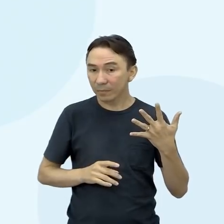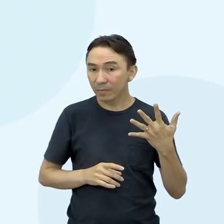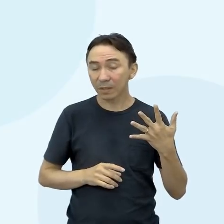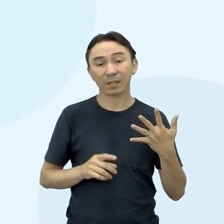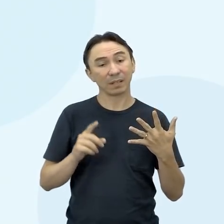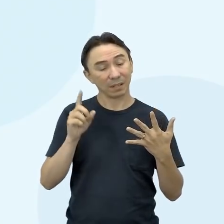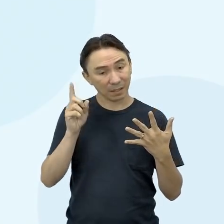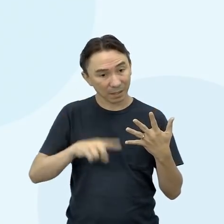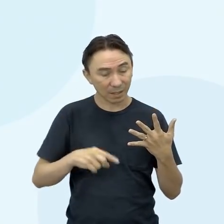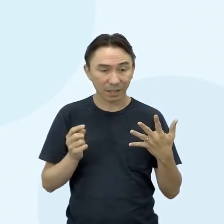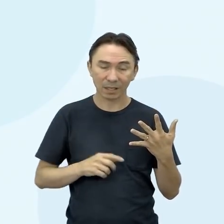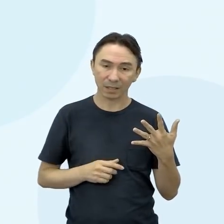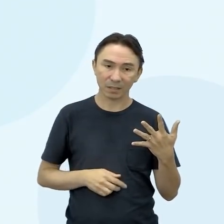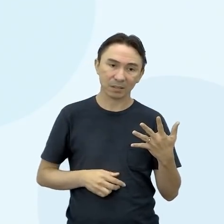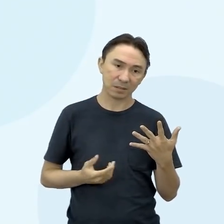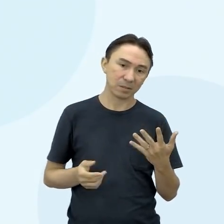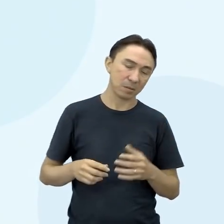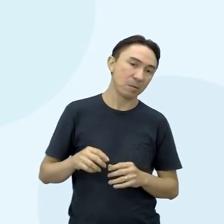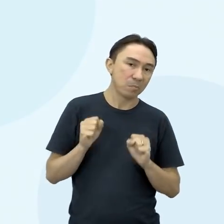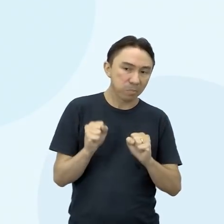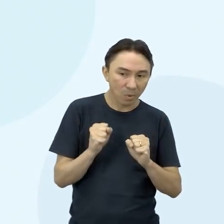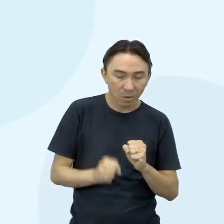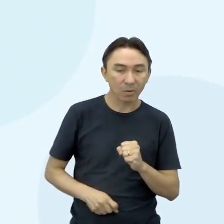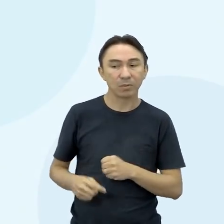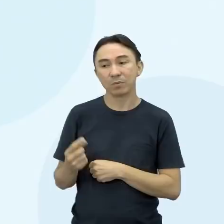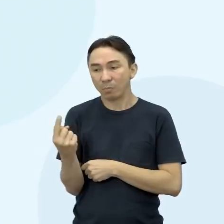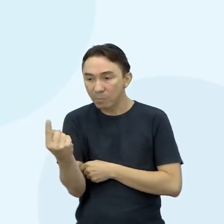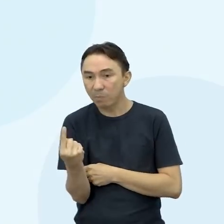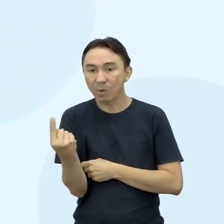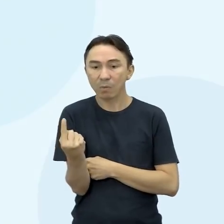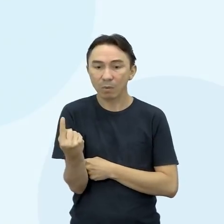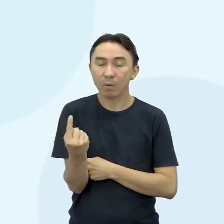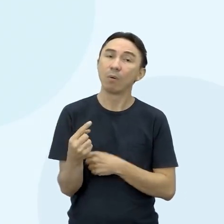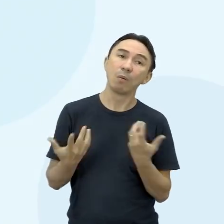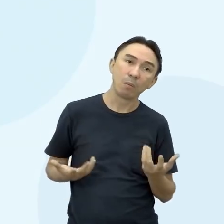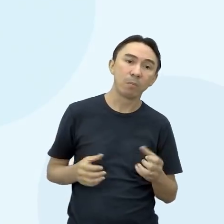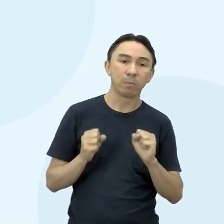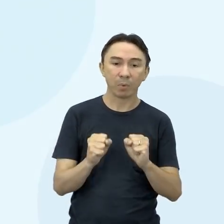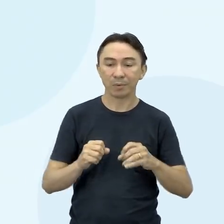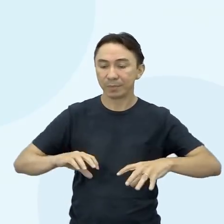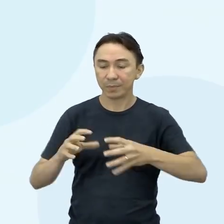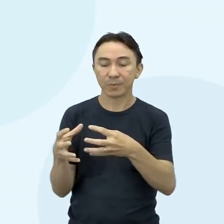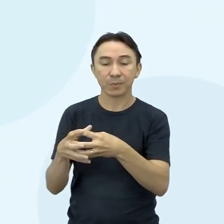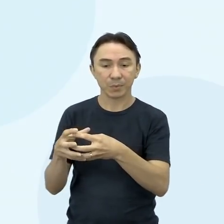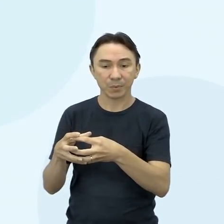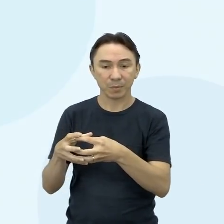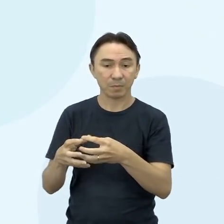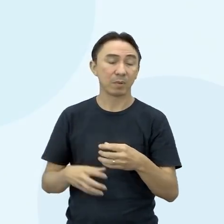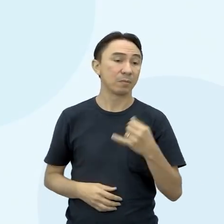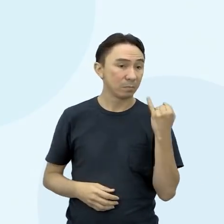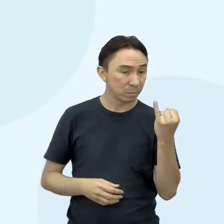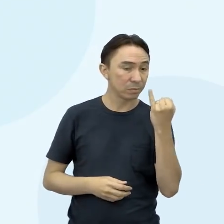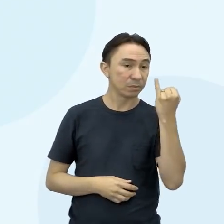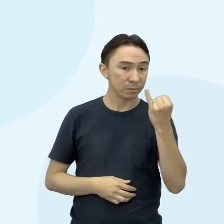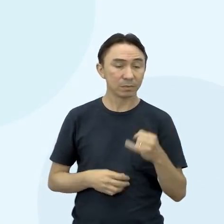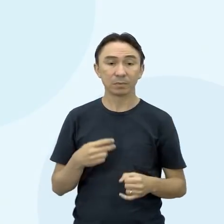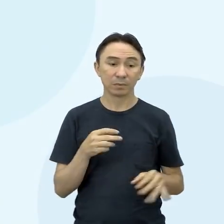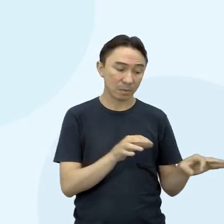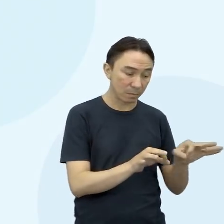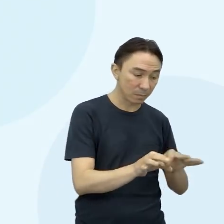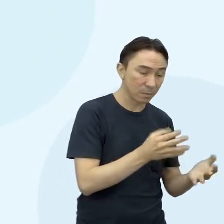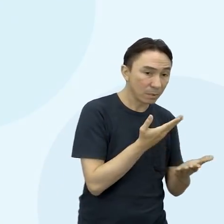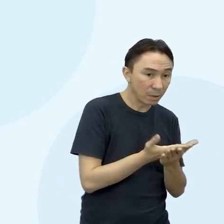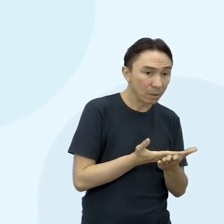tempo, individuais e coletivas. Por isso, é fundamental que o planejamento das aulas da unidade